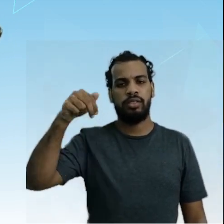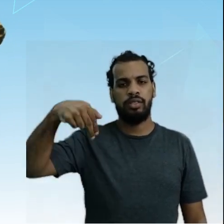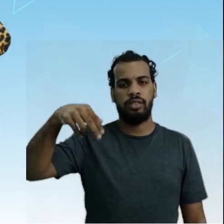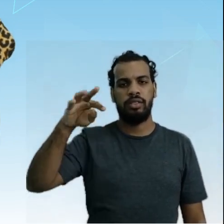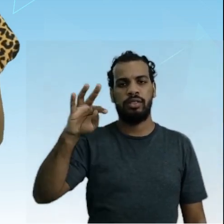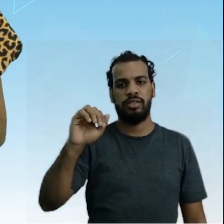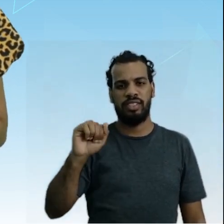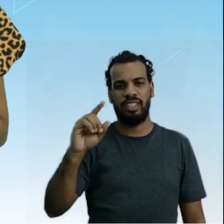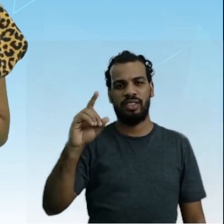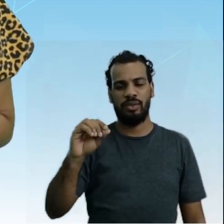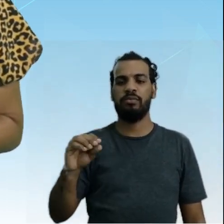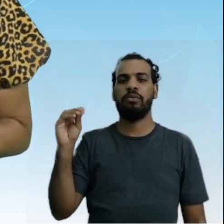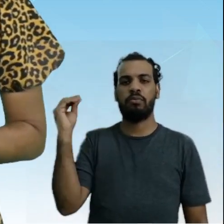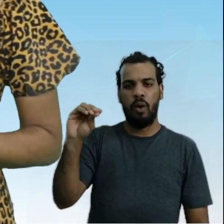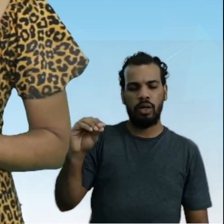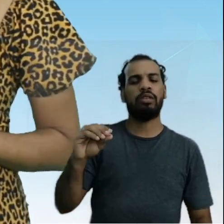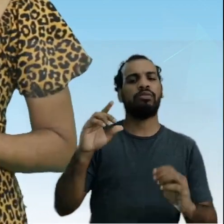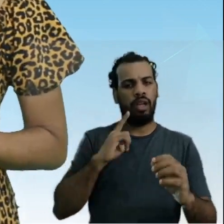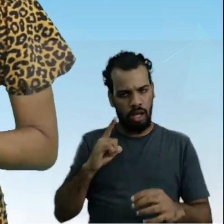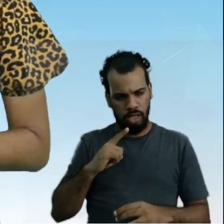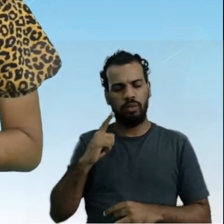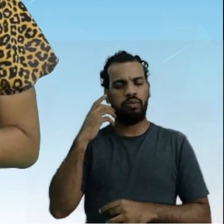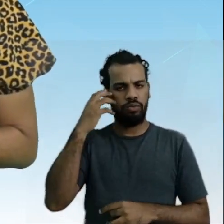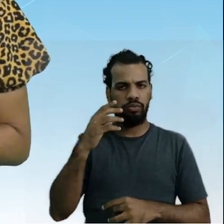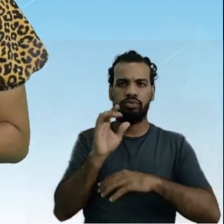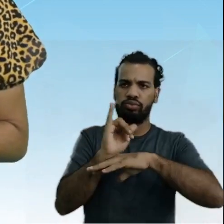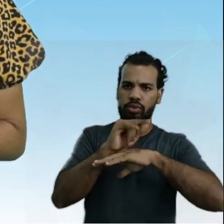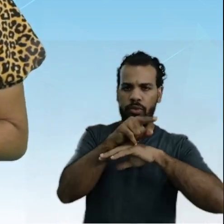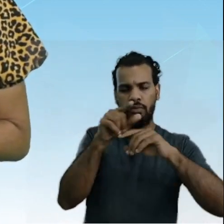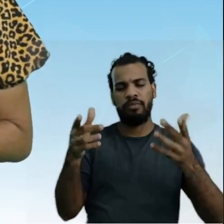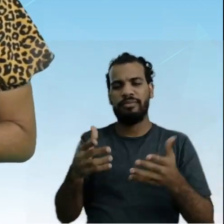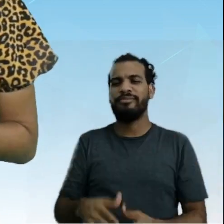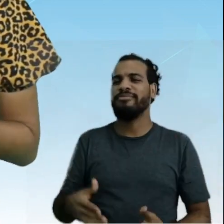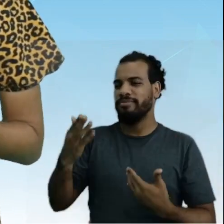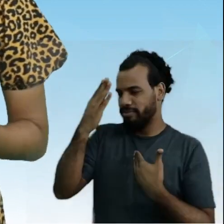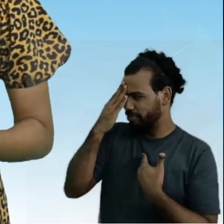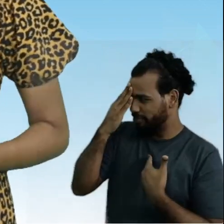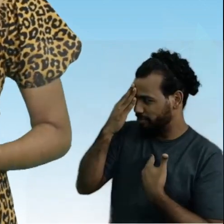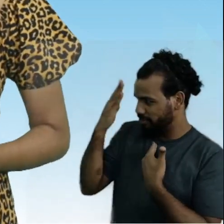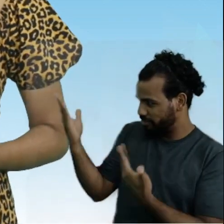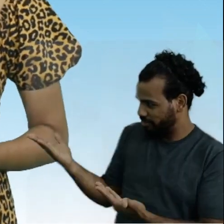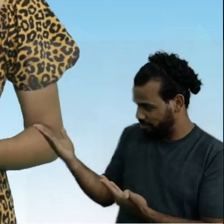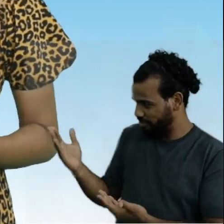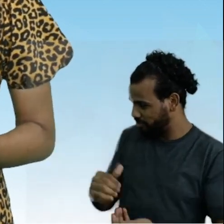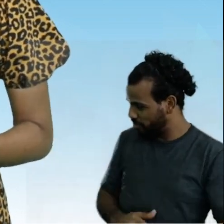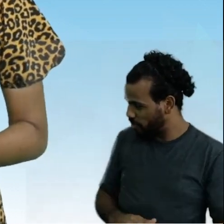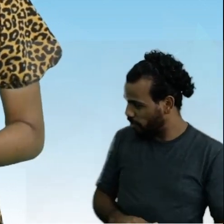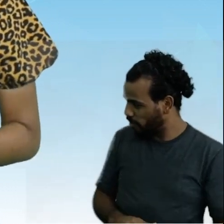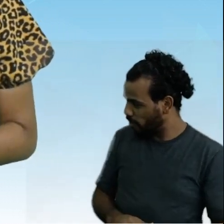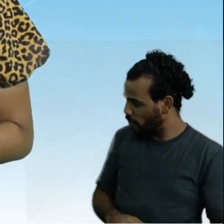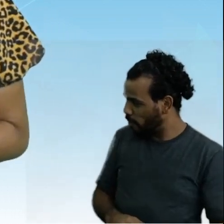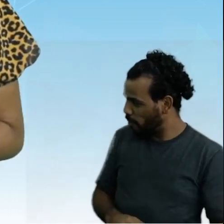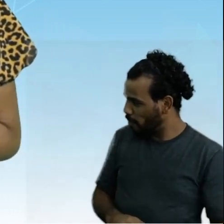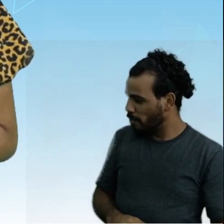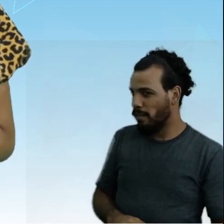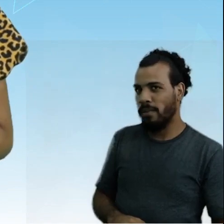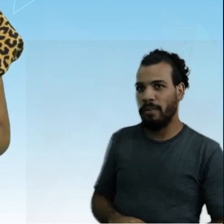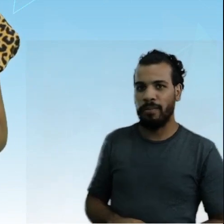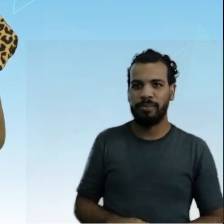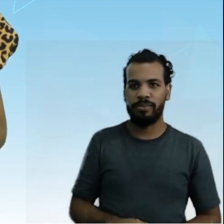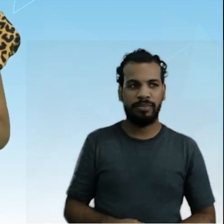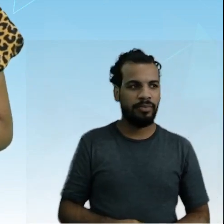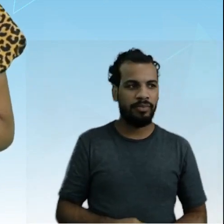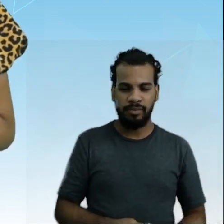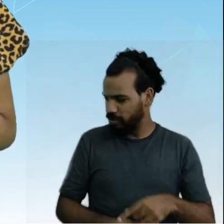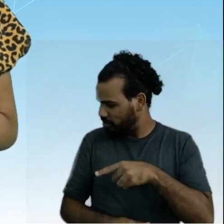arrepender. Muito bom. Então é isso aí. De antemão agradeço aqui a professora Eu que Adriana. agradeço o convite. Muito obrigada. Também aqui